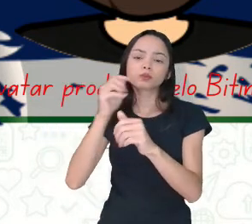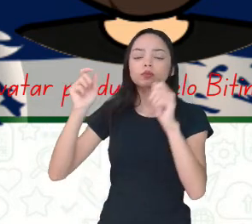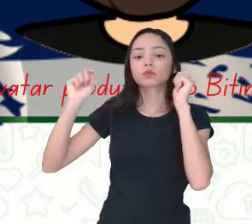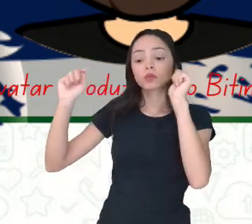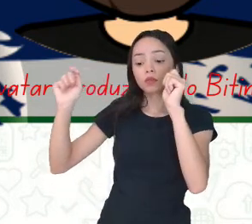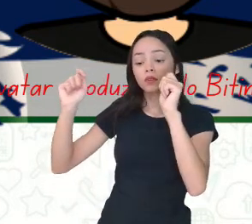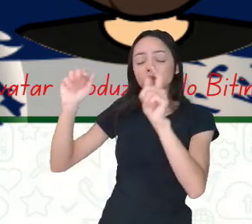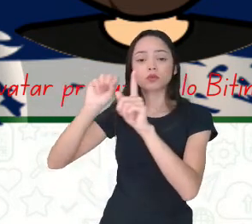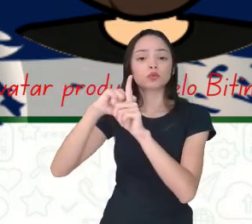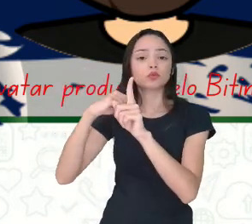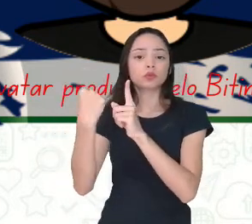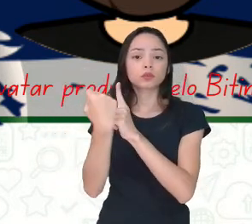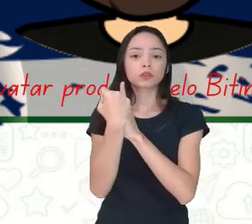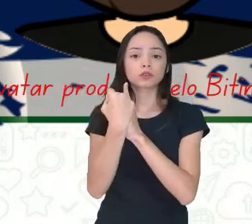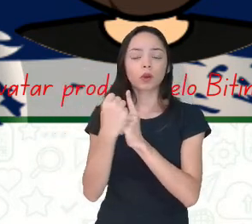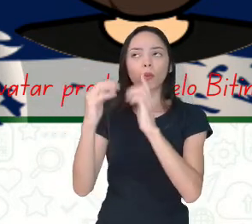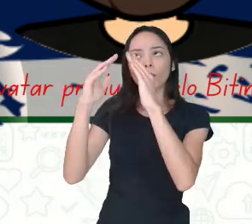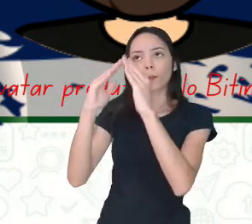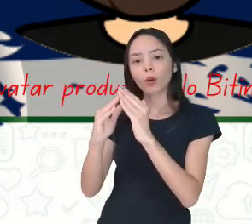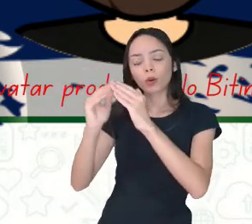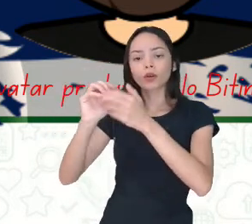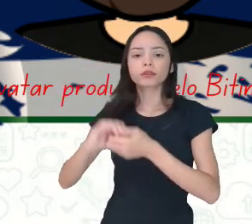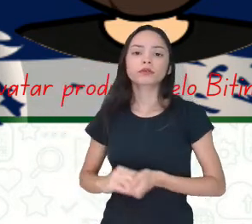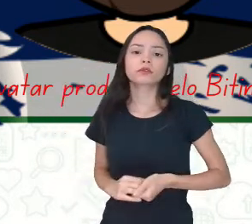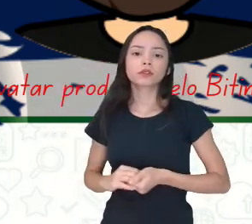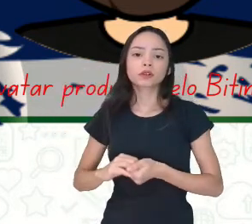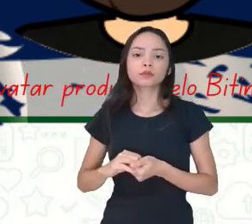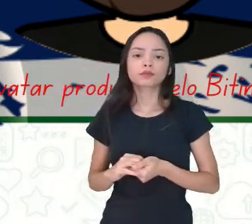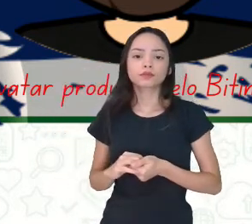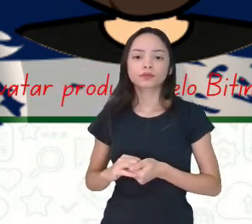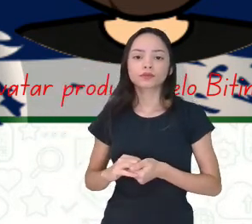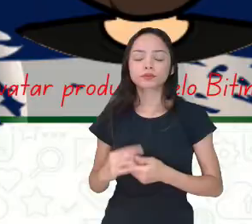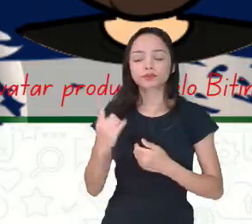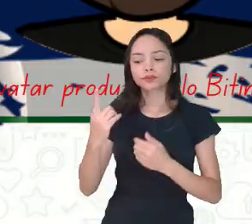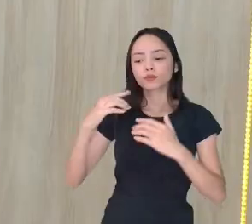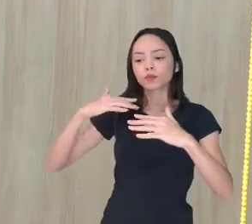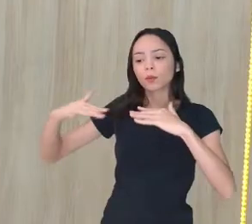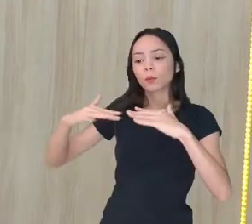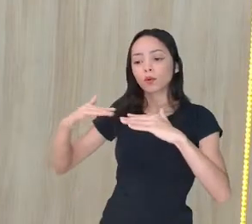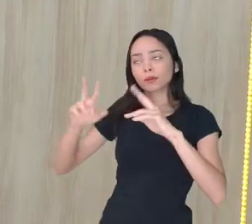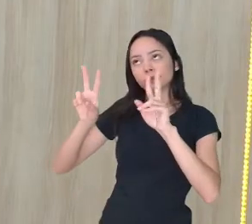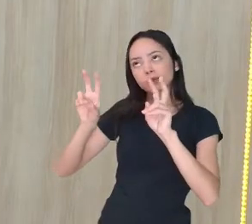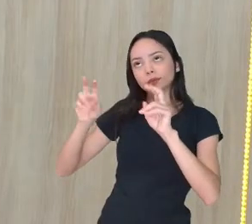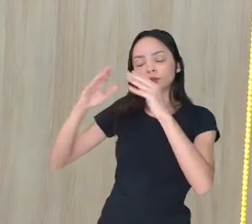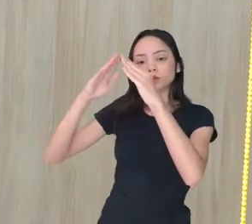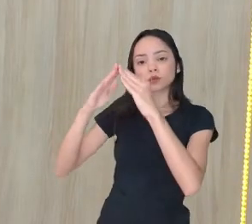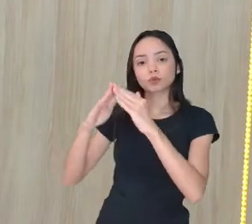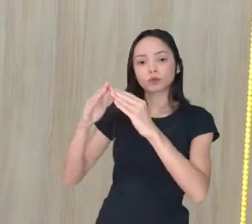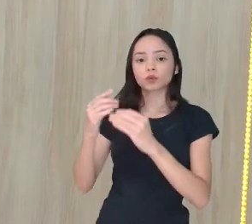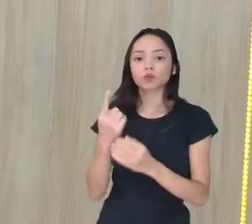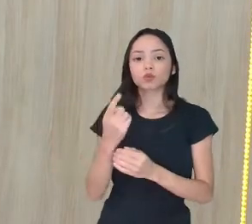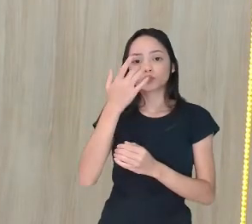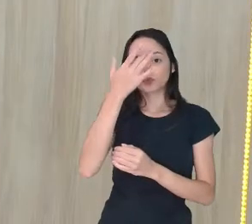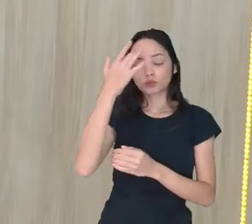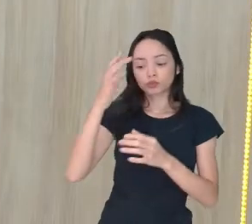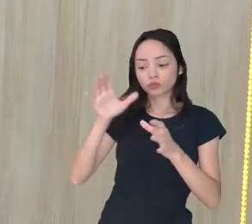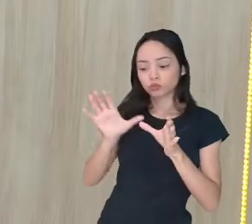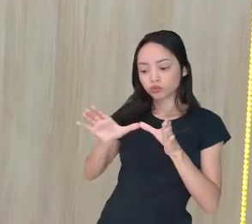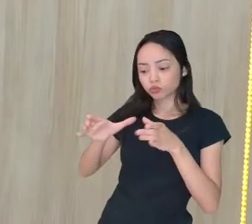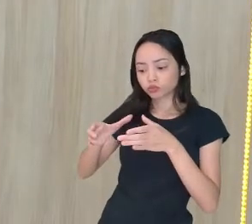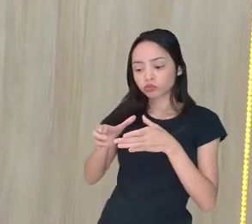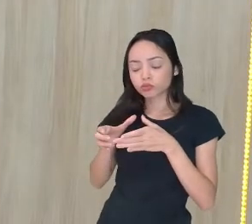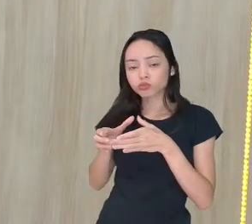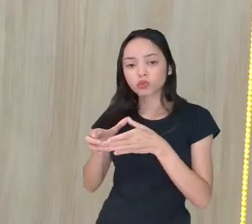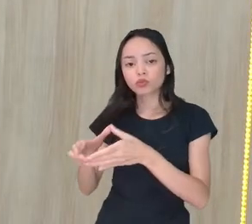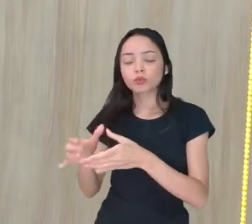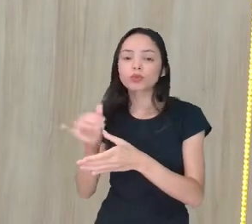social, por exemplo, por moradia, um movimento social por moradia, uma manifestação possível